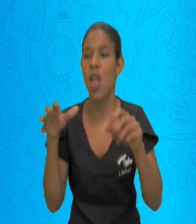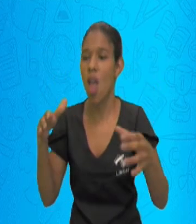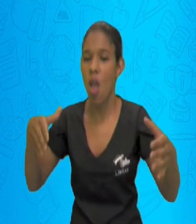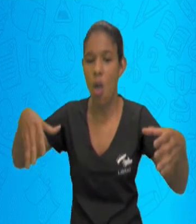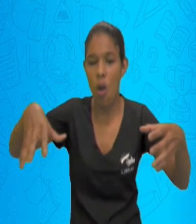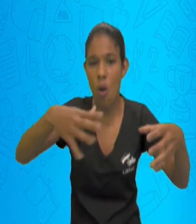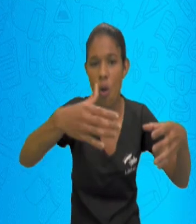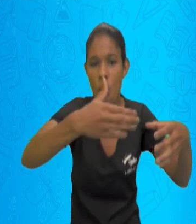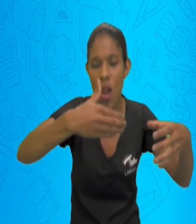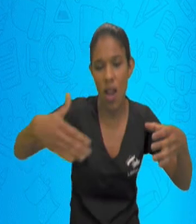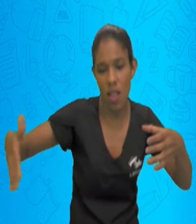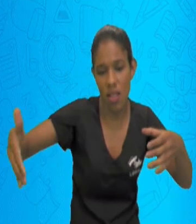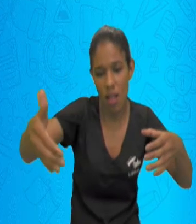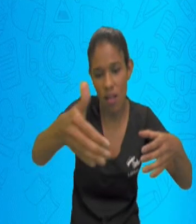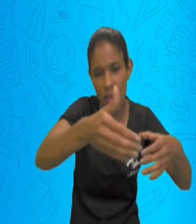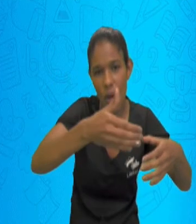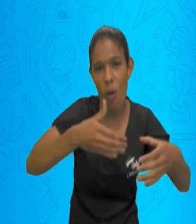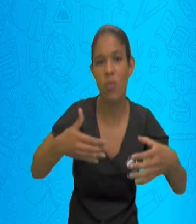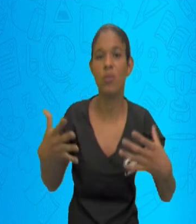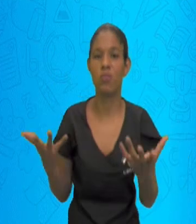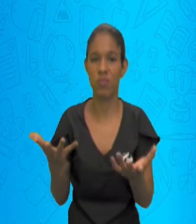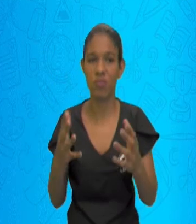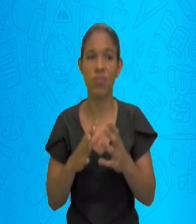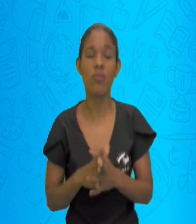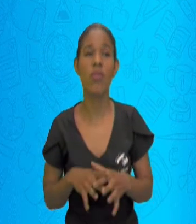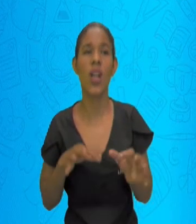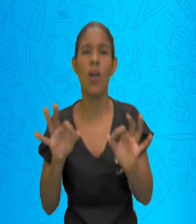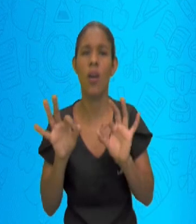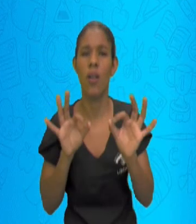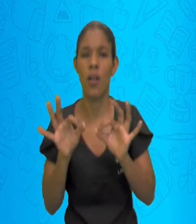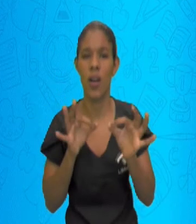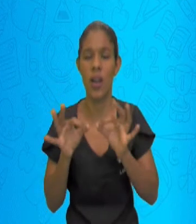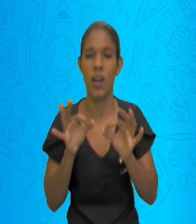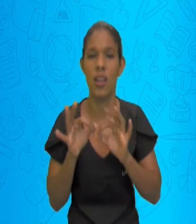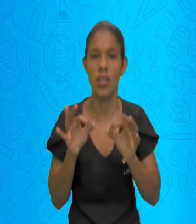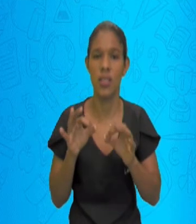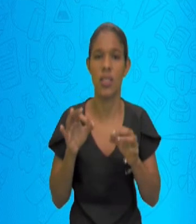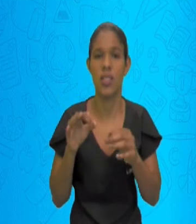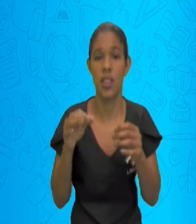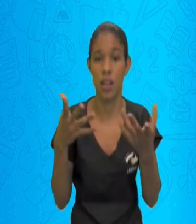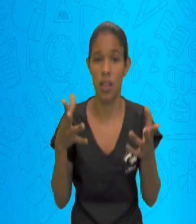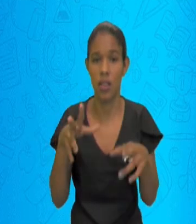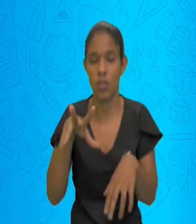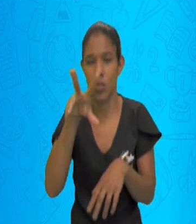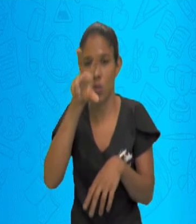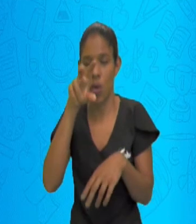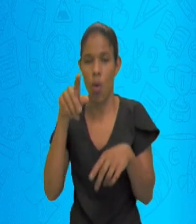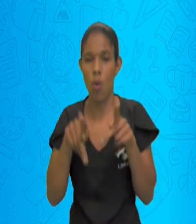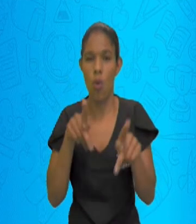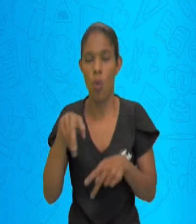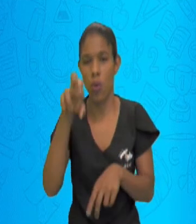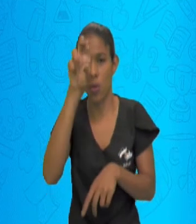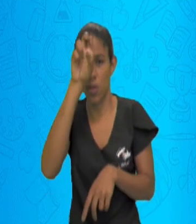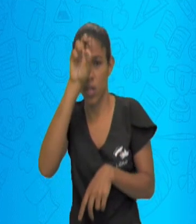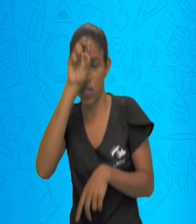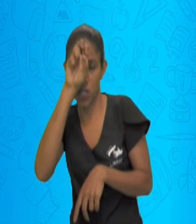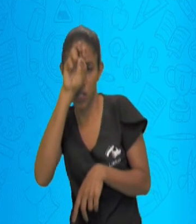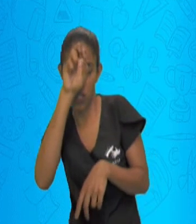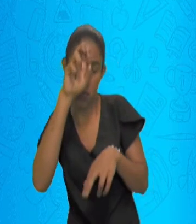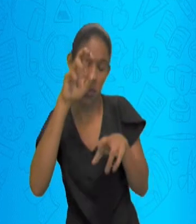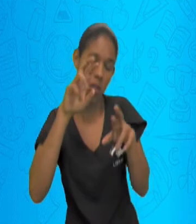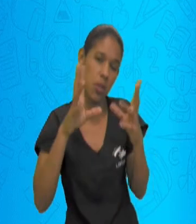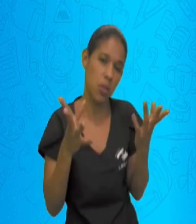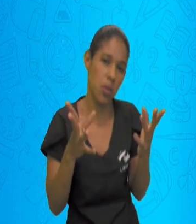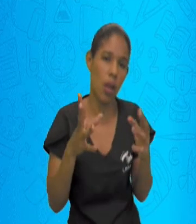celtas e egípcios e outros povos. Uma das deusas homenageadas era Juno, esposa de Júpiter, e as